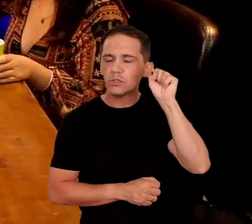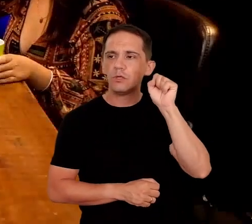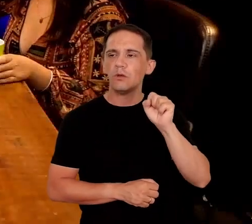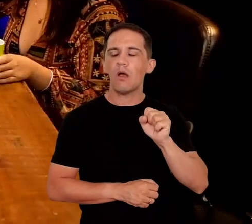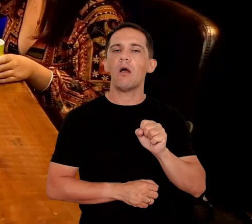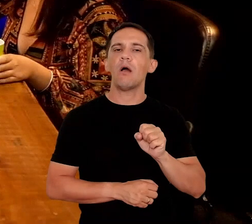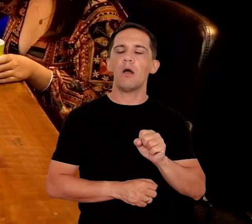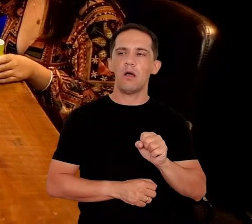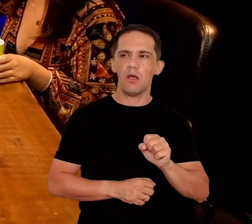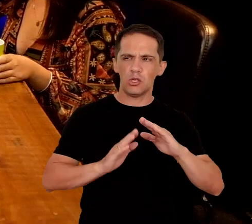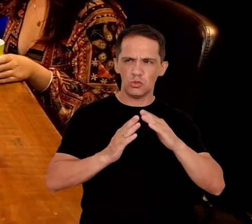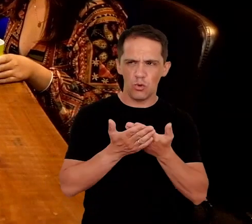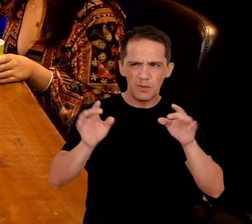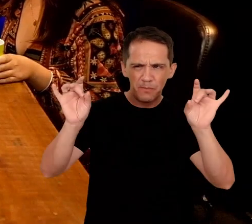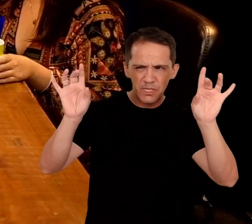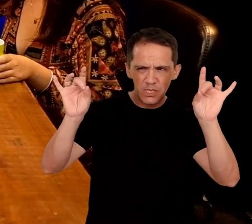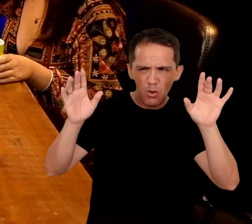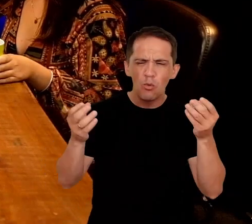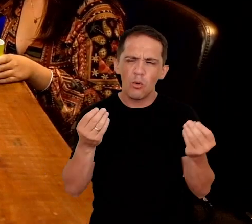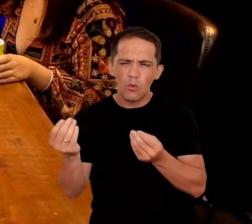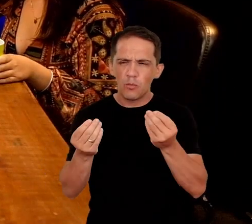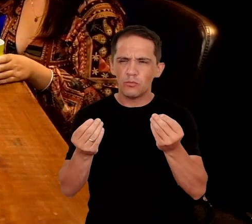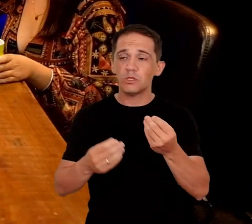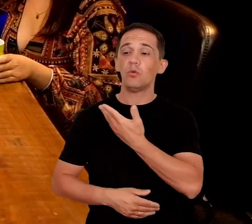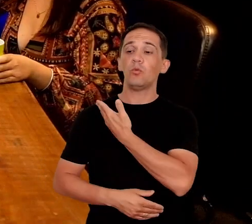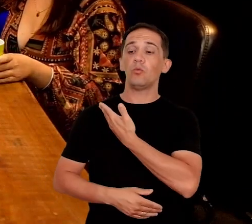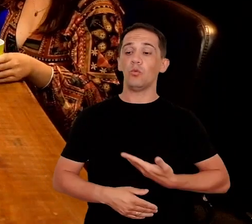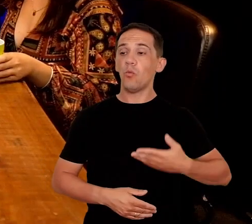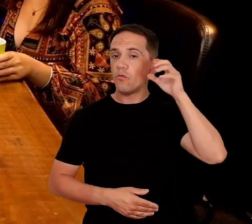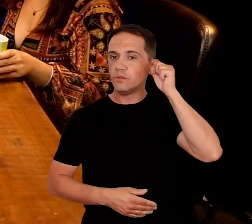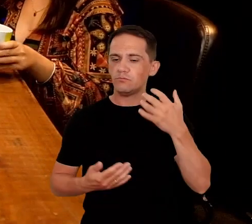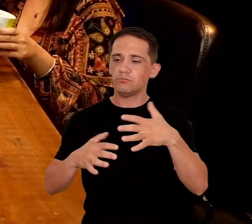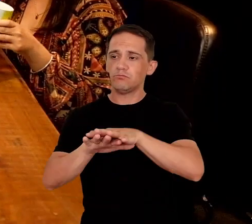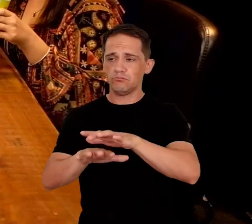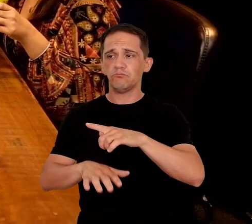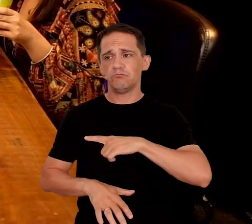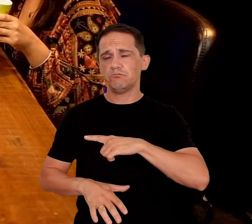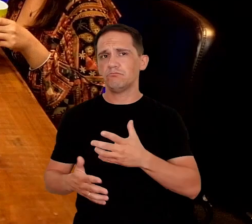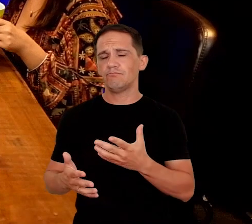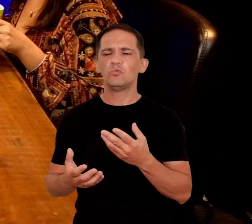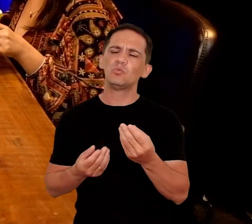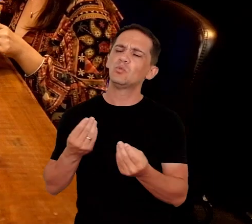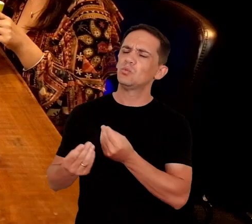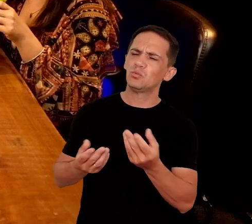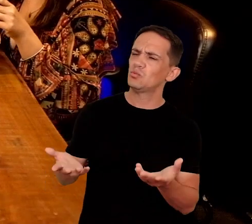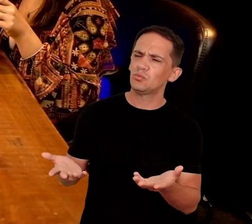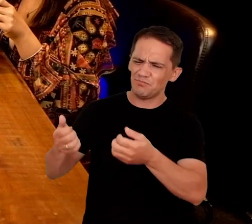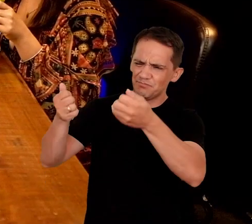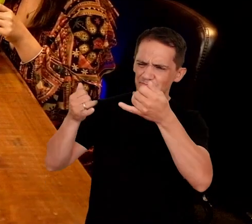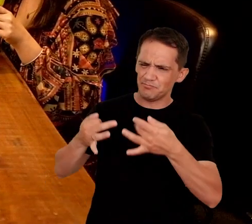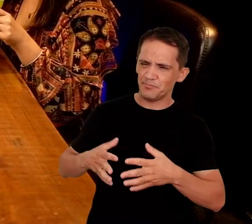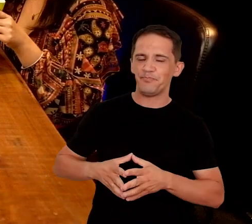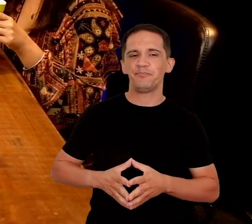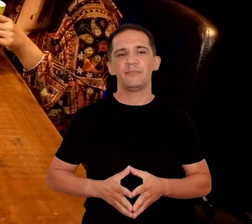a inclusão, né? Na escola sim. pública, por exemplo, né? Como é que funciona nesse sentido? No mundo perfeito, a resposta seria